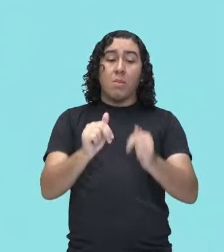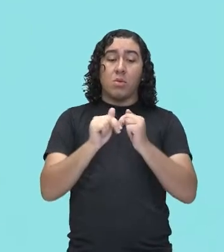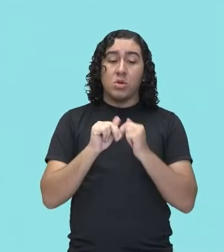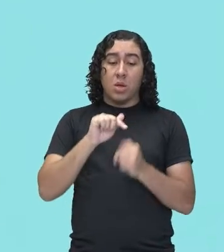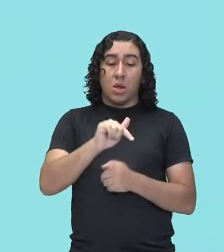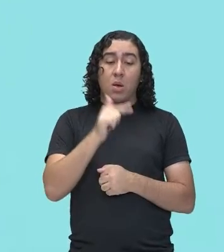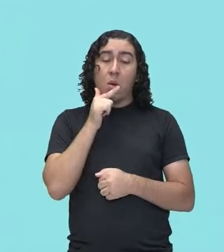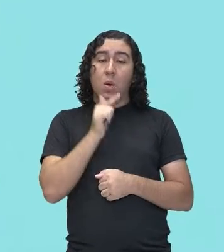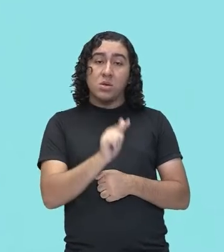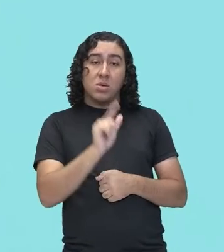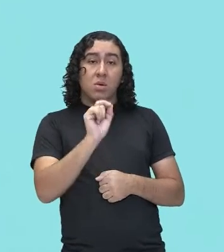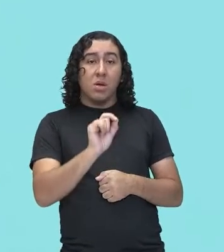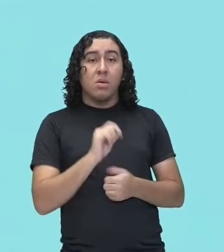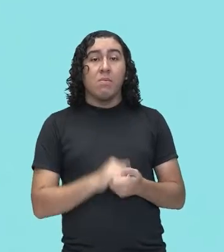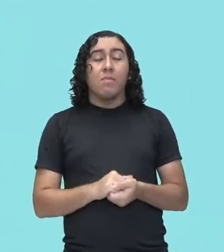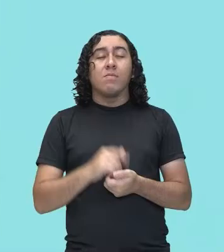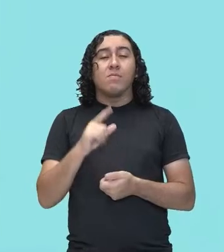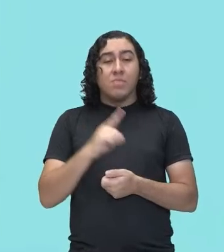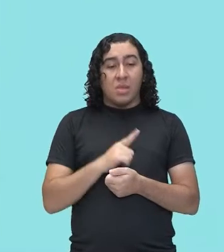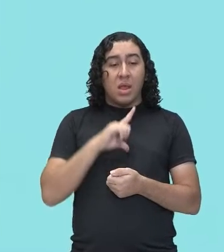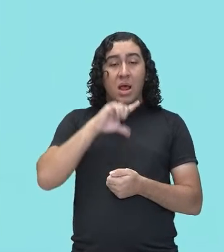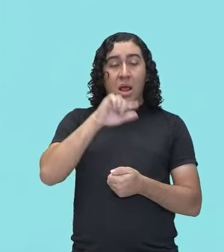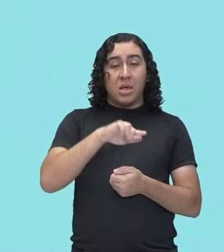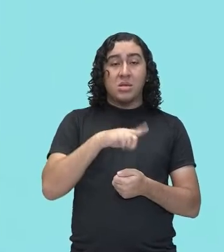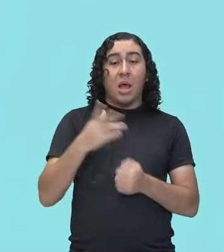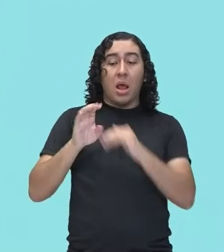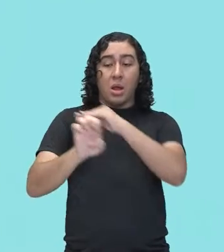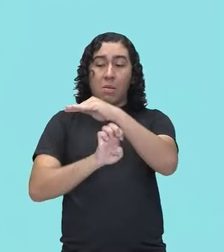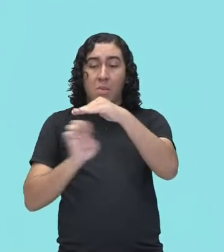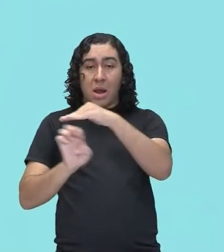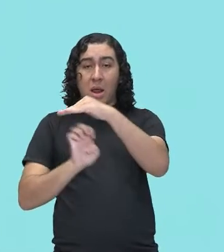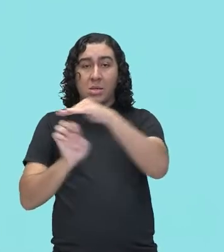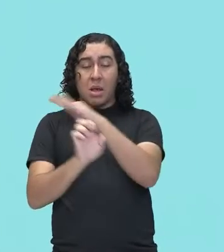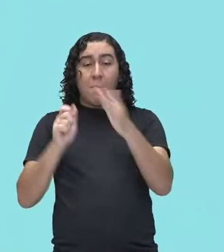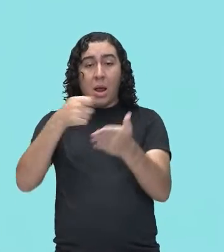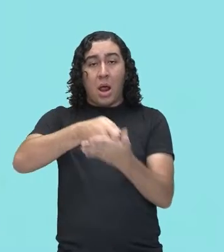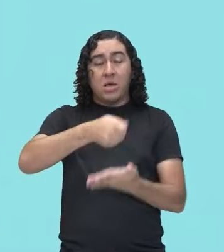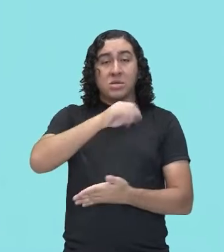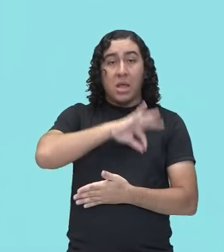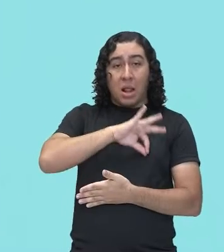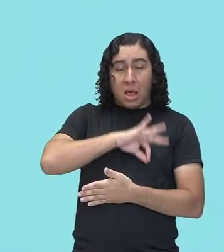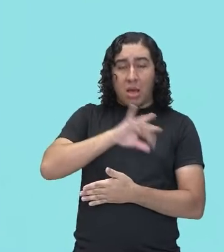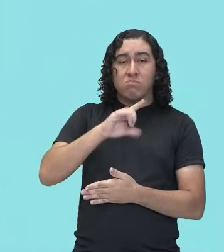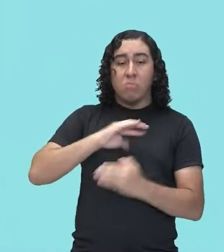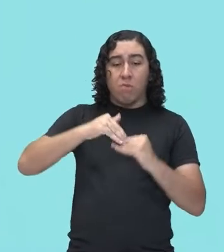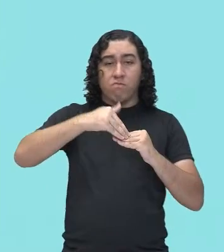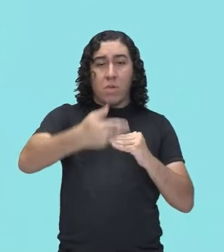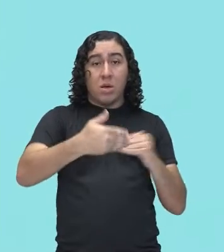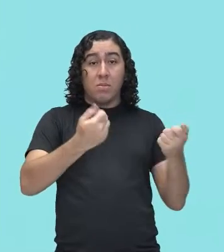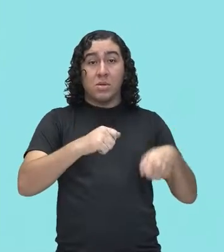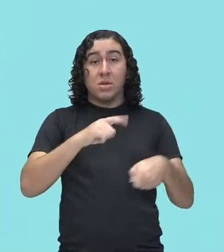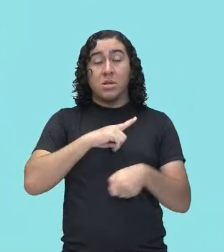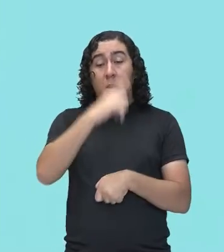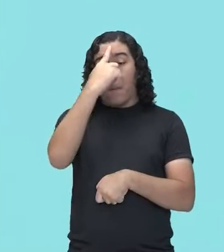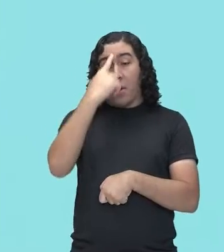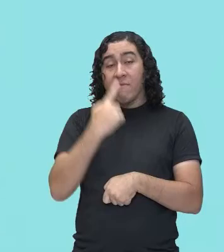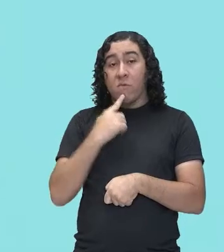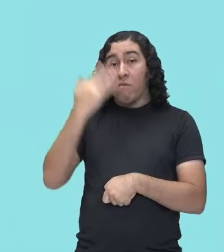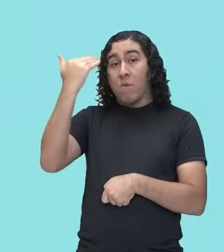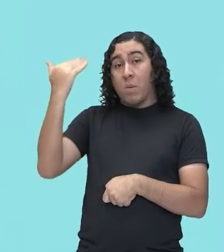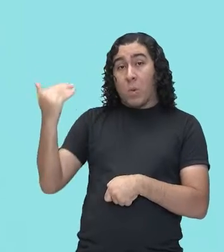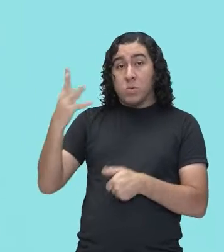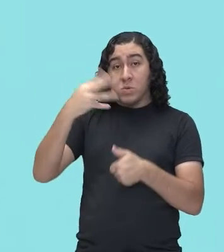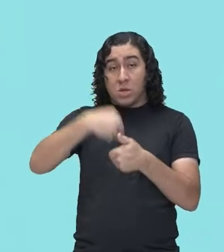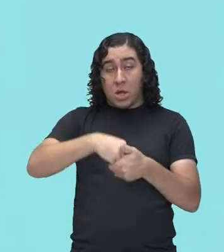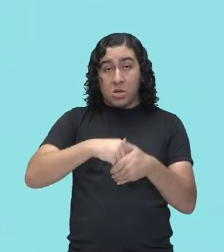esses comerciais, esses patrocinadores, eles precisam de muitas visualizações. Então,